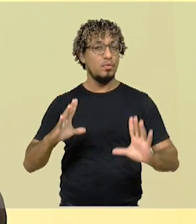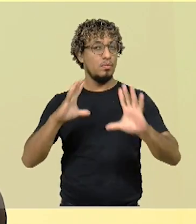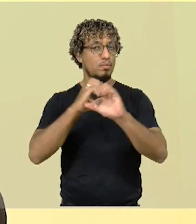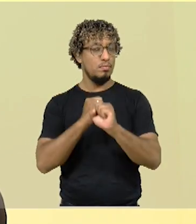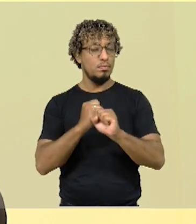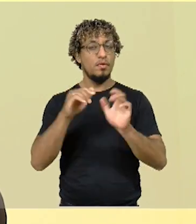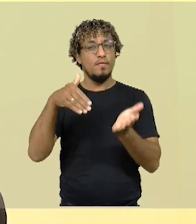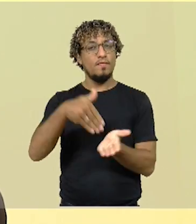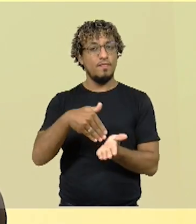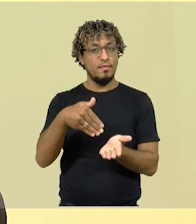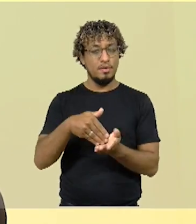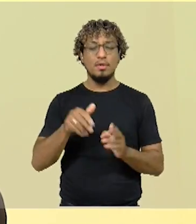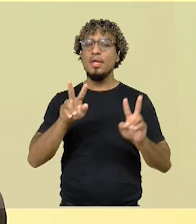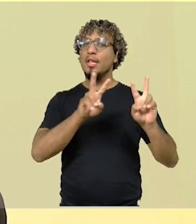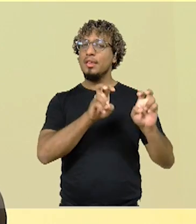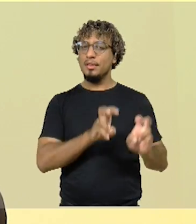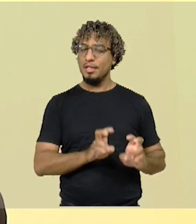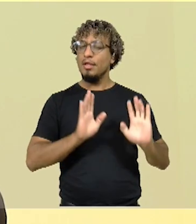mundo convidado.